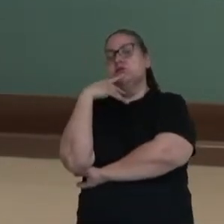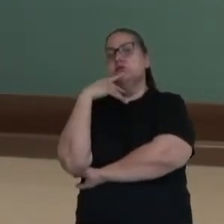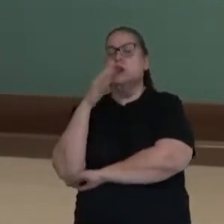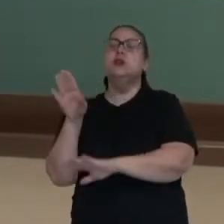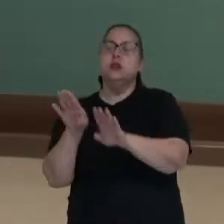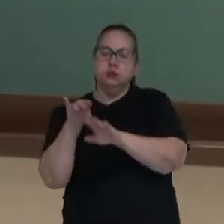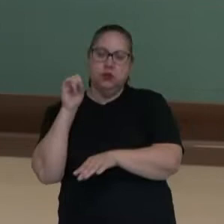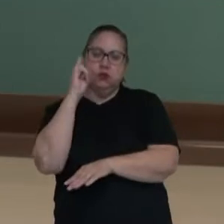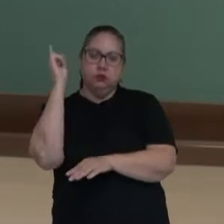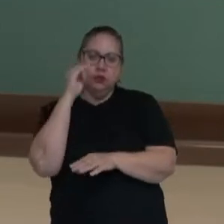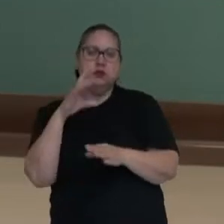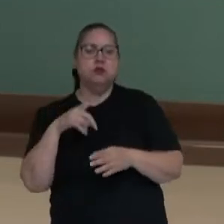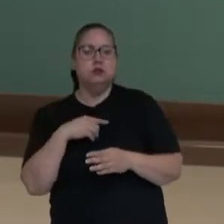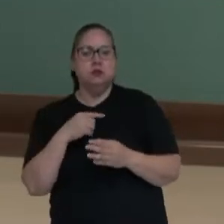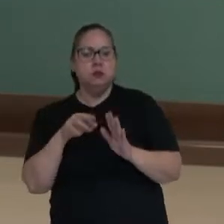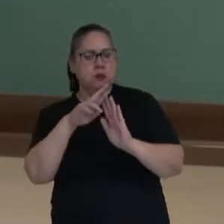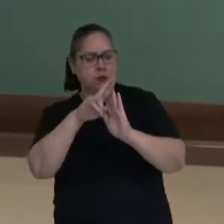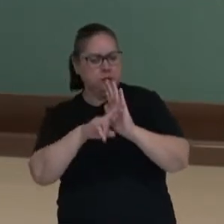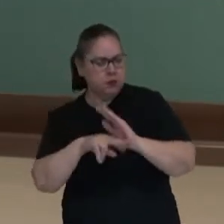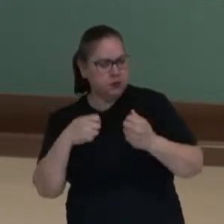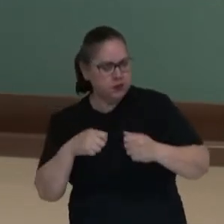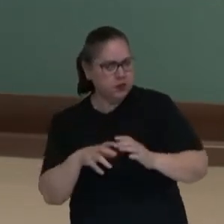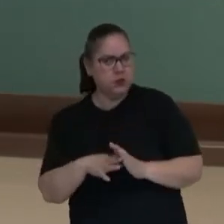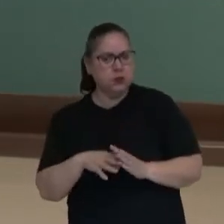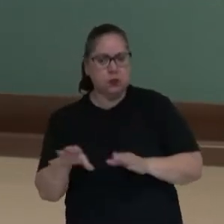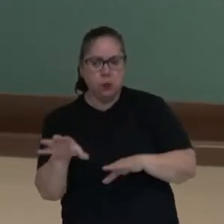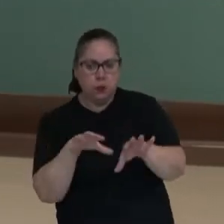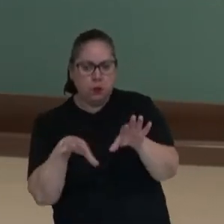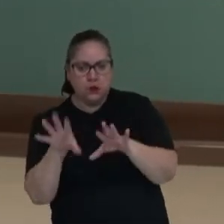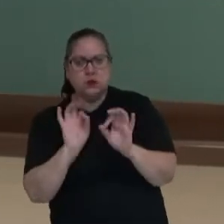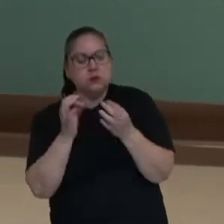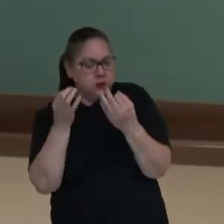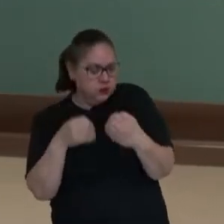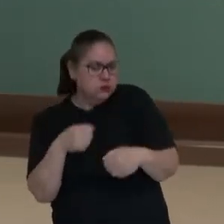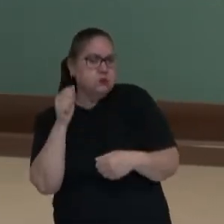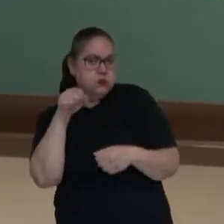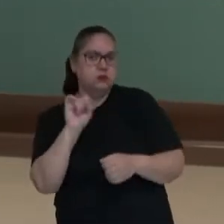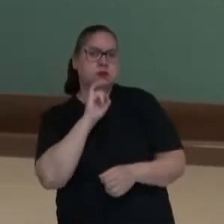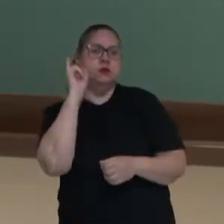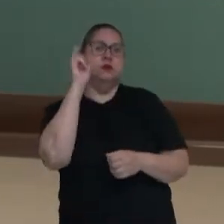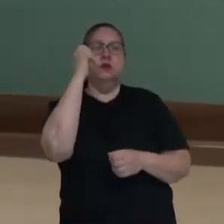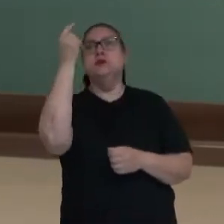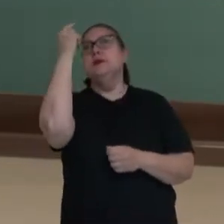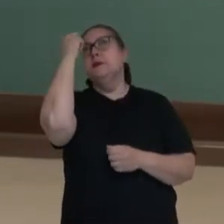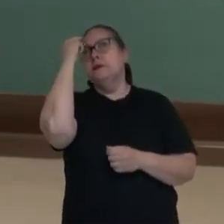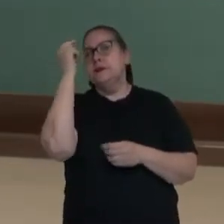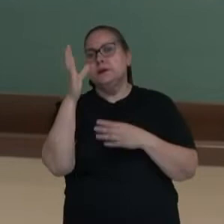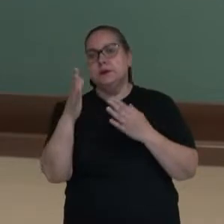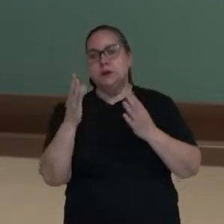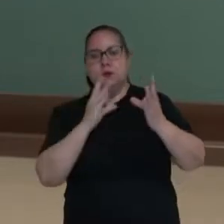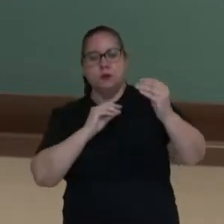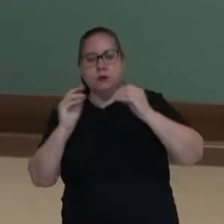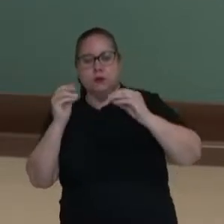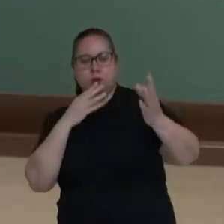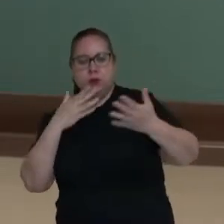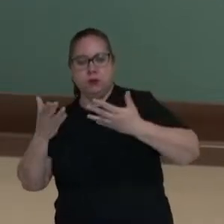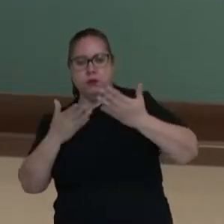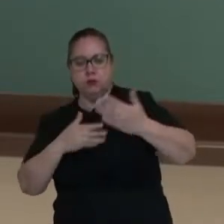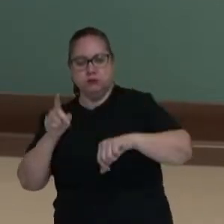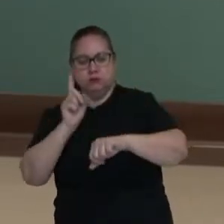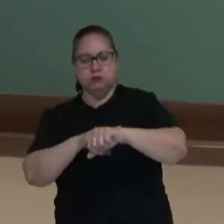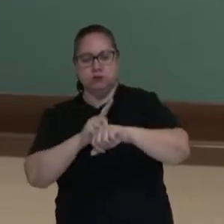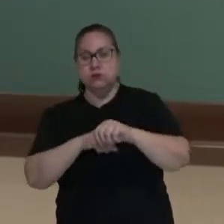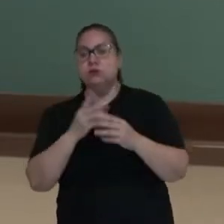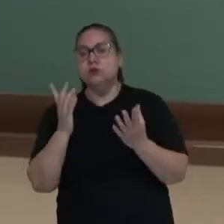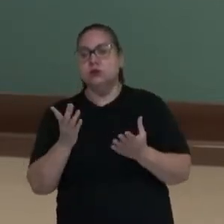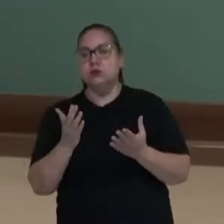muito importante. Precisa ter regra, precisa ter uma organização, né? É importante a gente pensar no debate como um momento